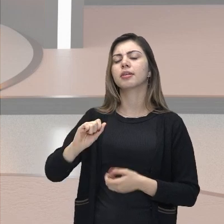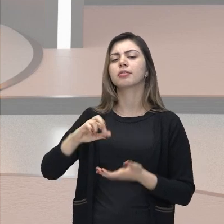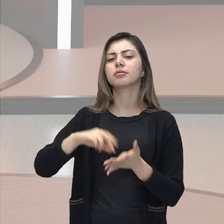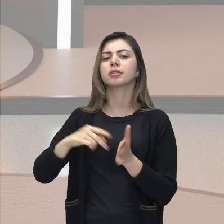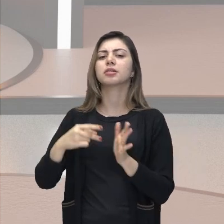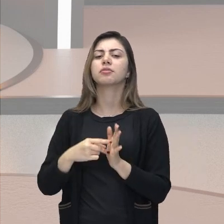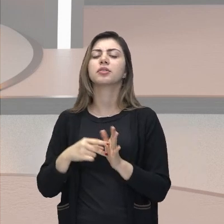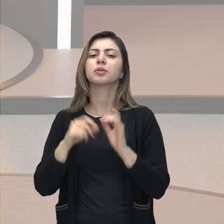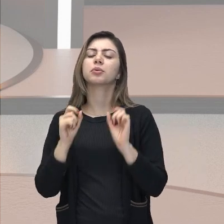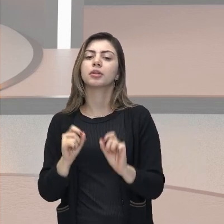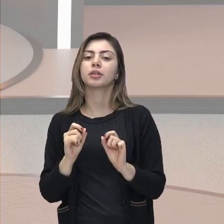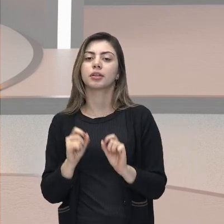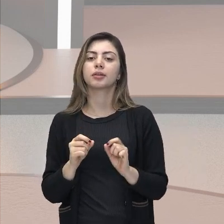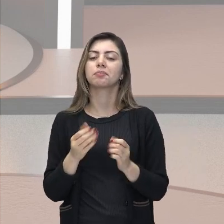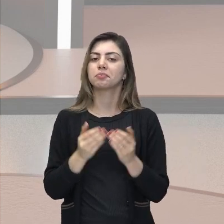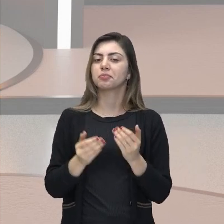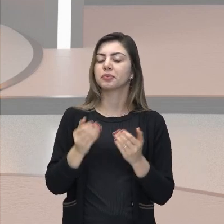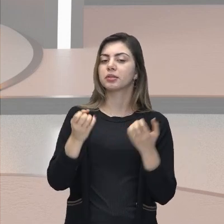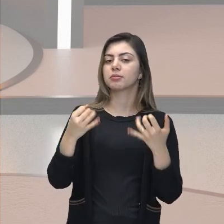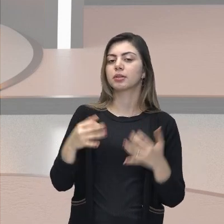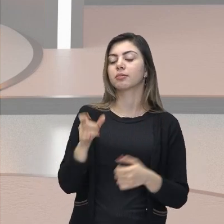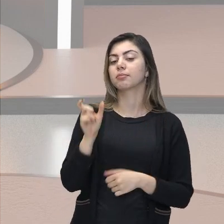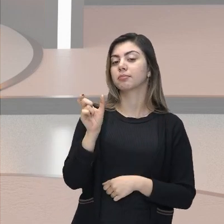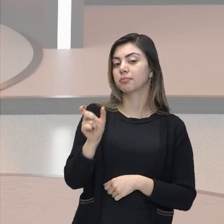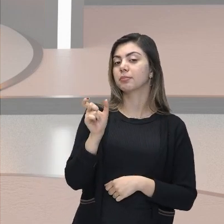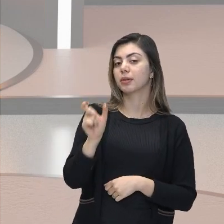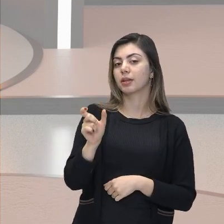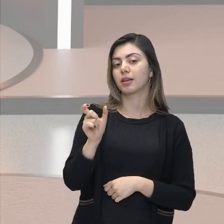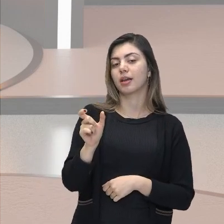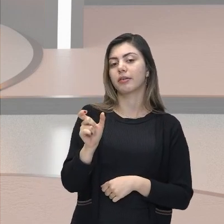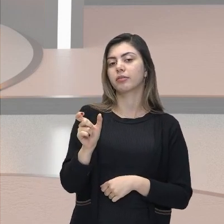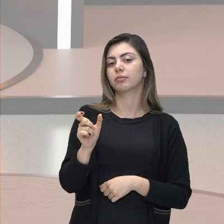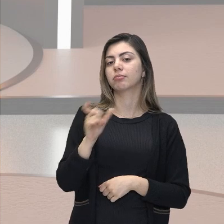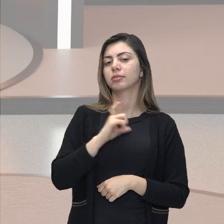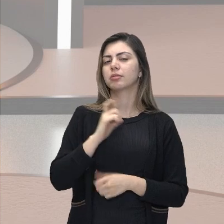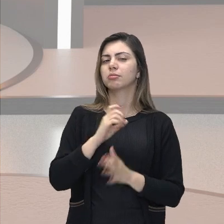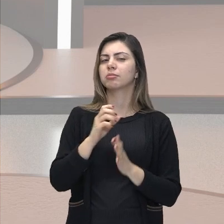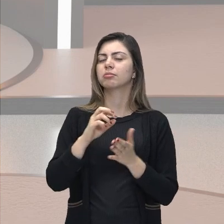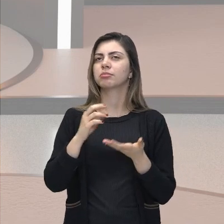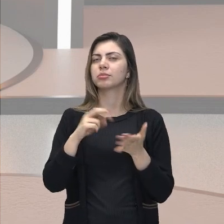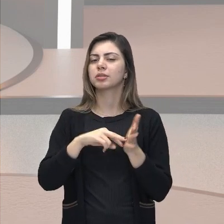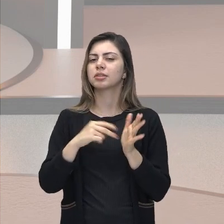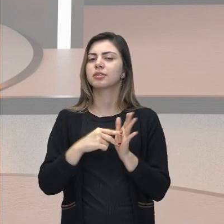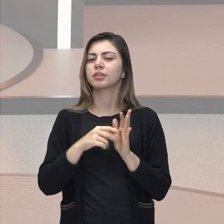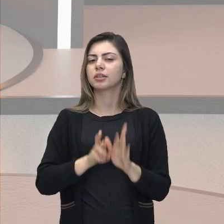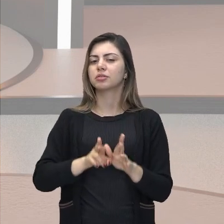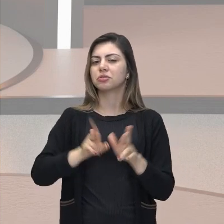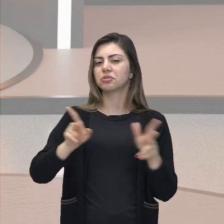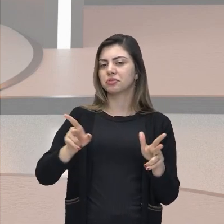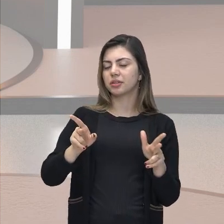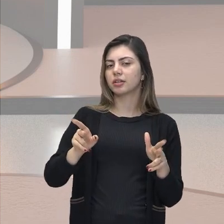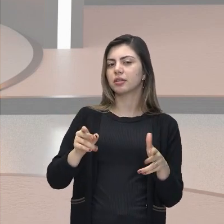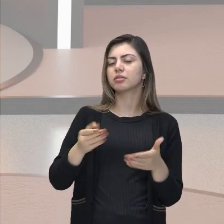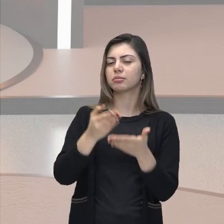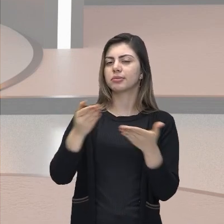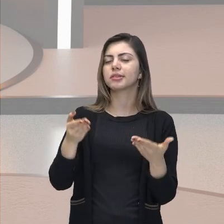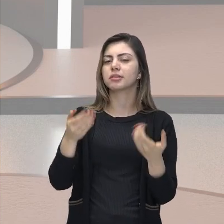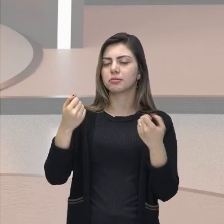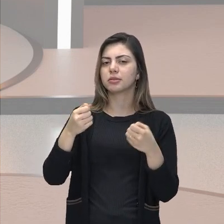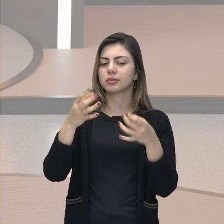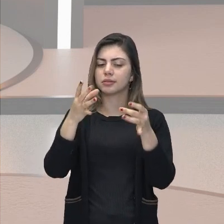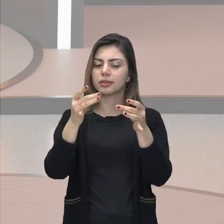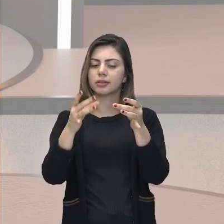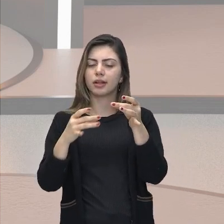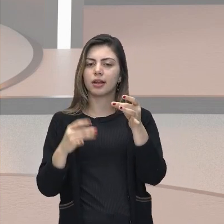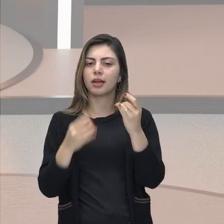de continente. O istmica tem uma explicaçãozinha diferente, a gente vai dar uma olhada aqui para você entender direitinho porque